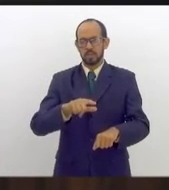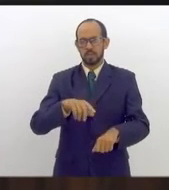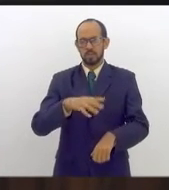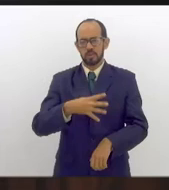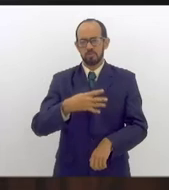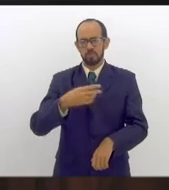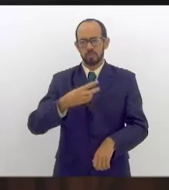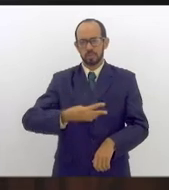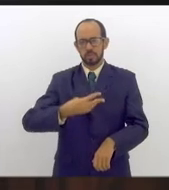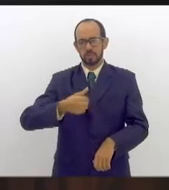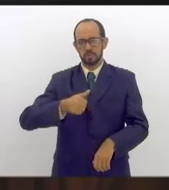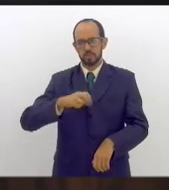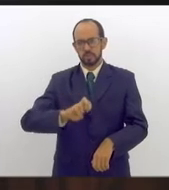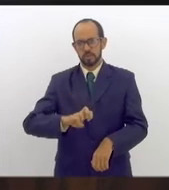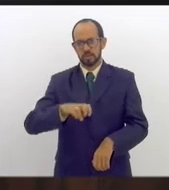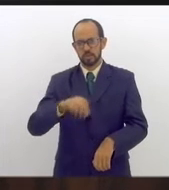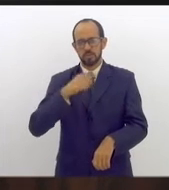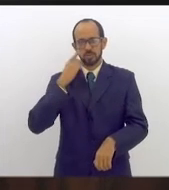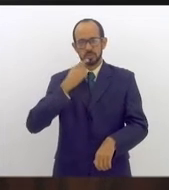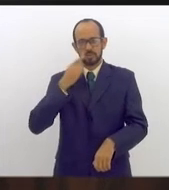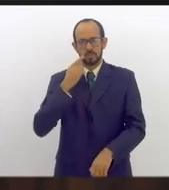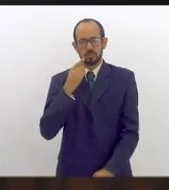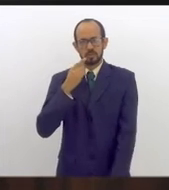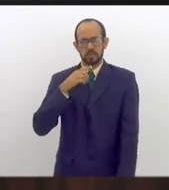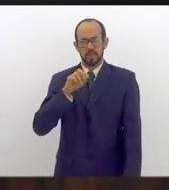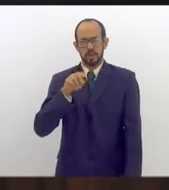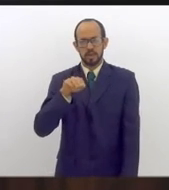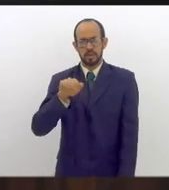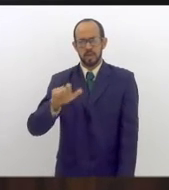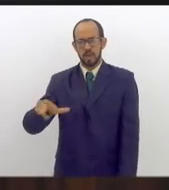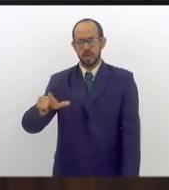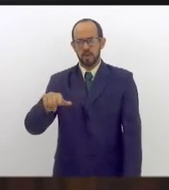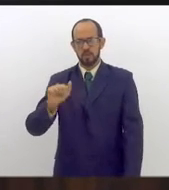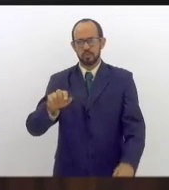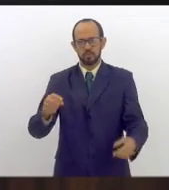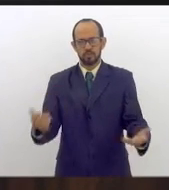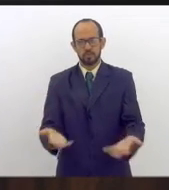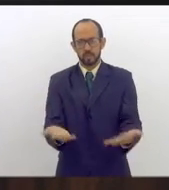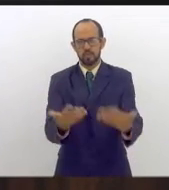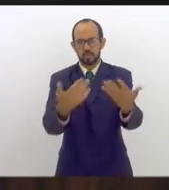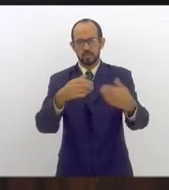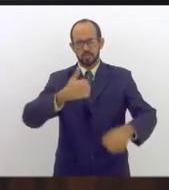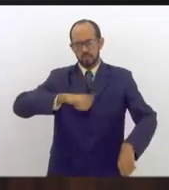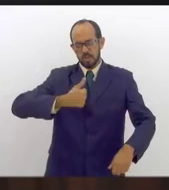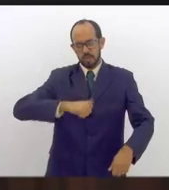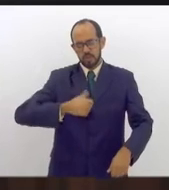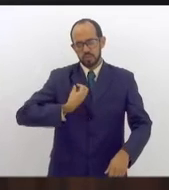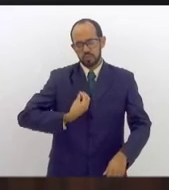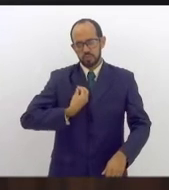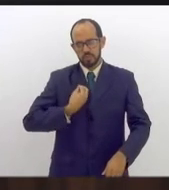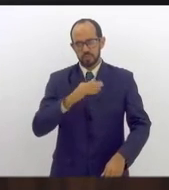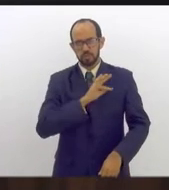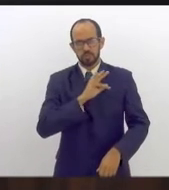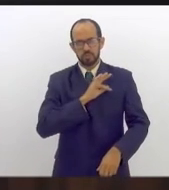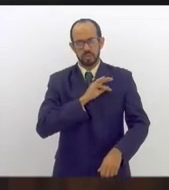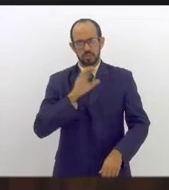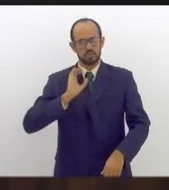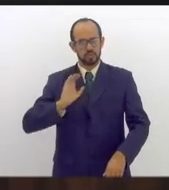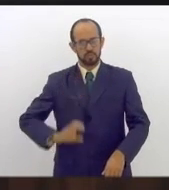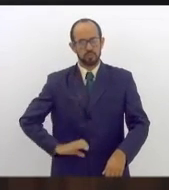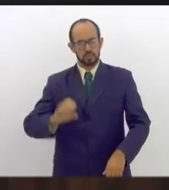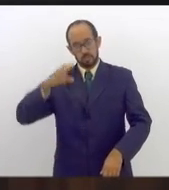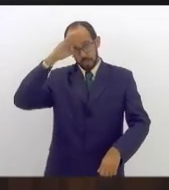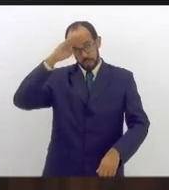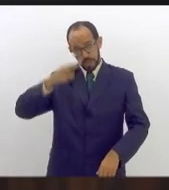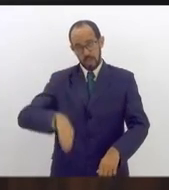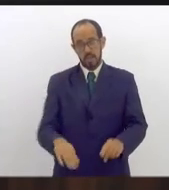4.315/2021. De autoria do deputado Daniel Liberon, que institui o Programa de Valorização, Humanização e Qualidade de Vida aos Policiais Civis Militares. Pendente de pareceres